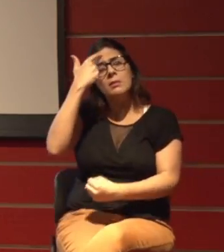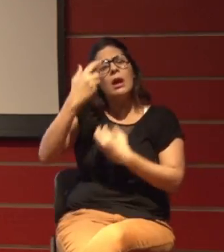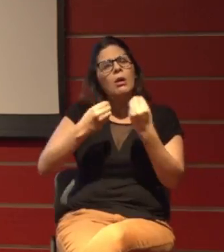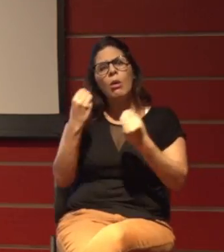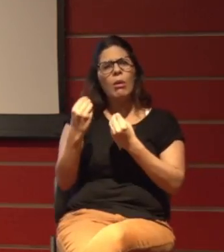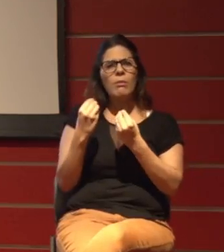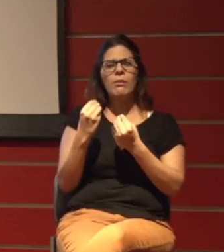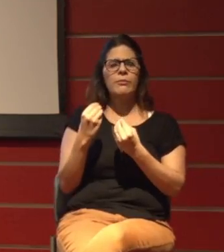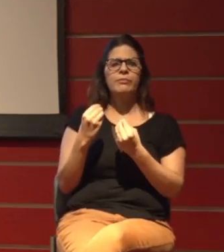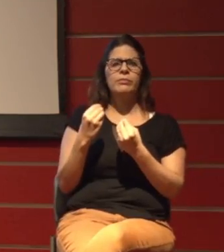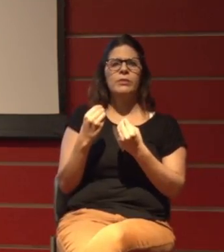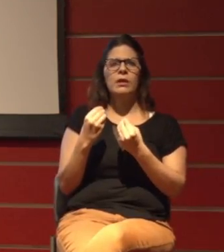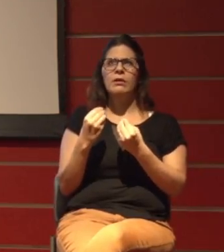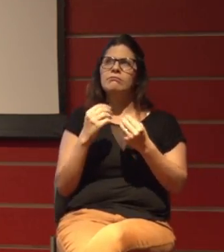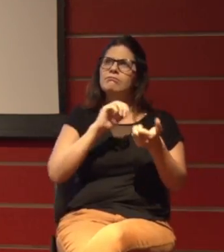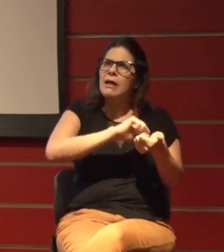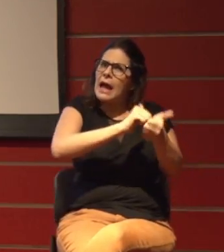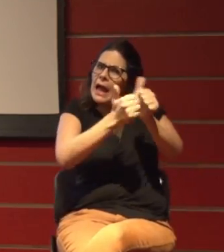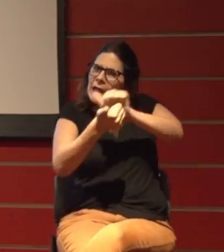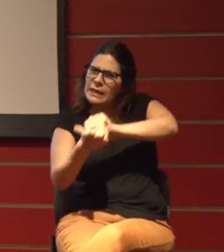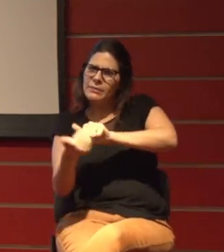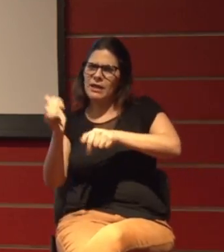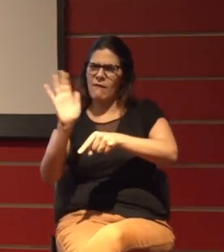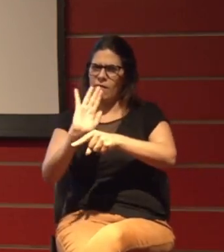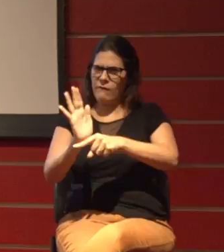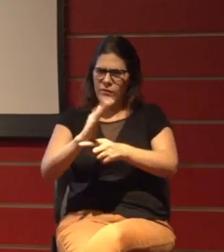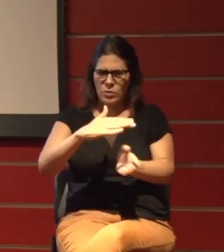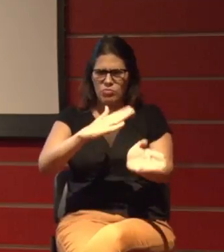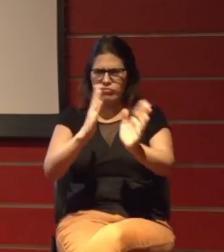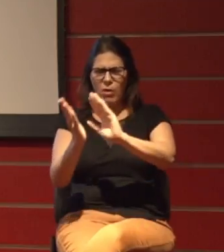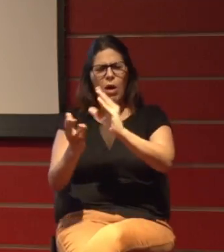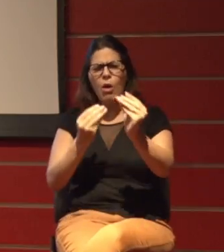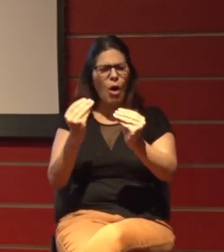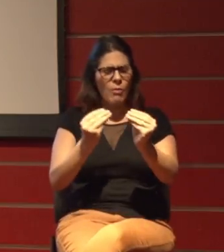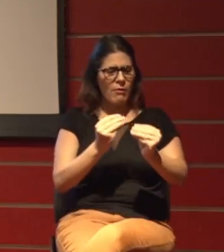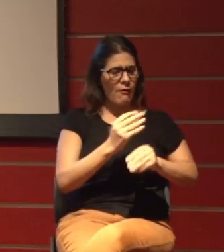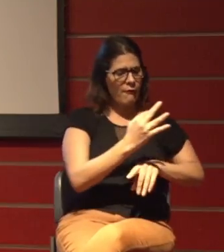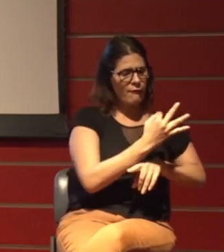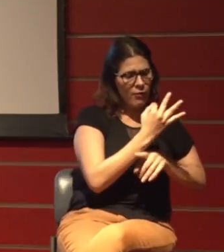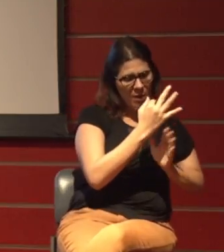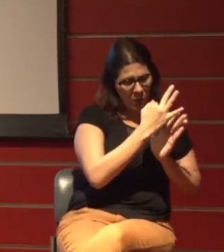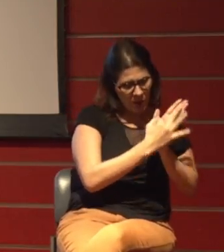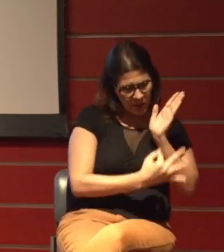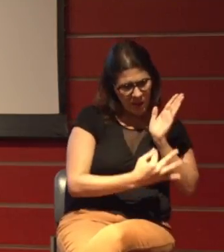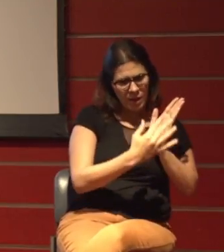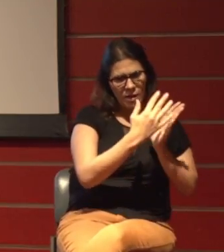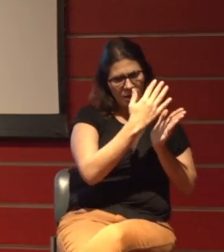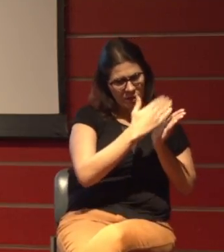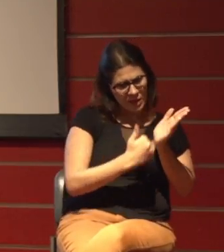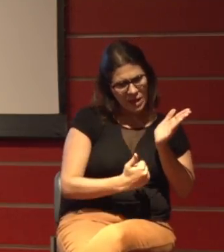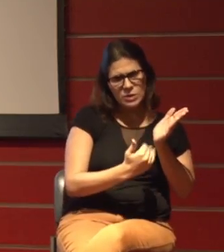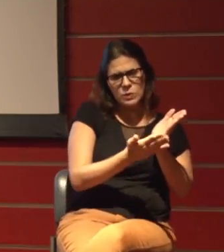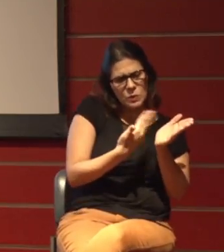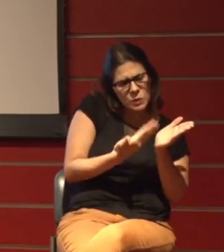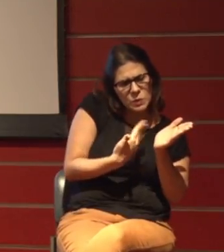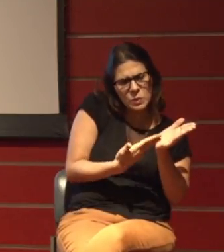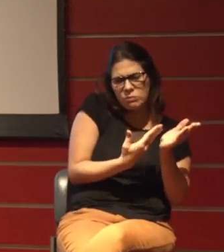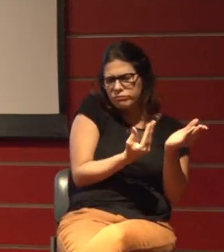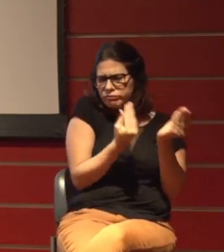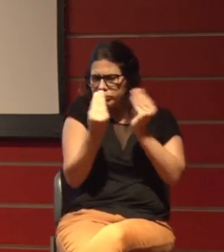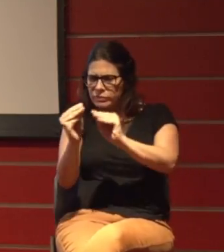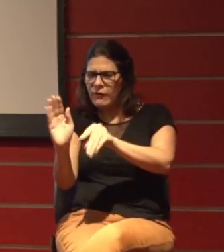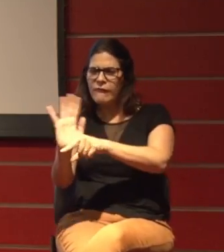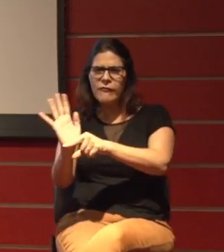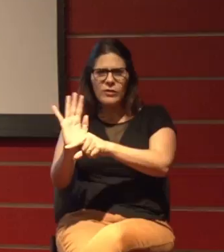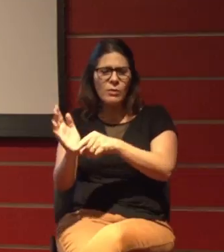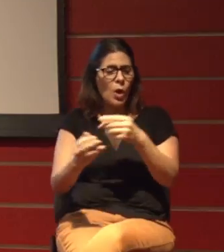audiovisual como levar essa poética formal da literatura para um trabalho audiovisual e você diz que não tá